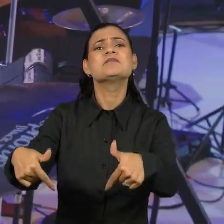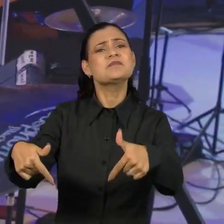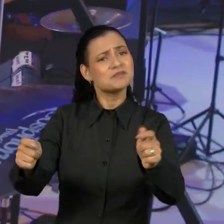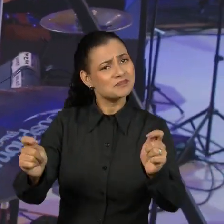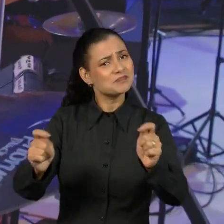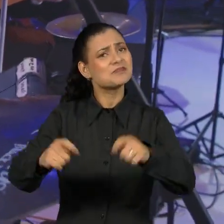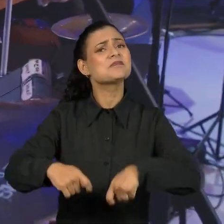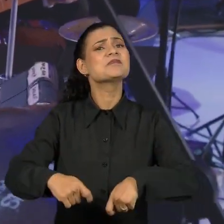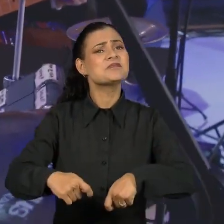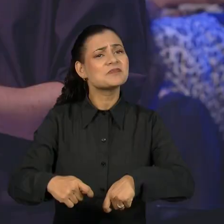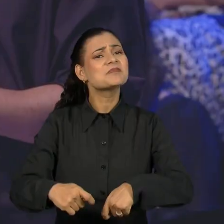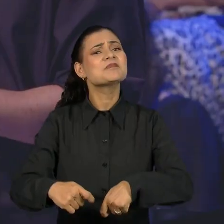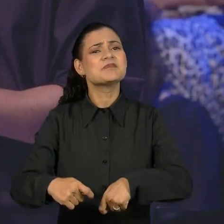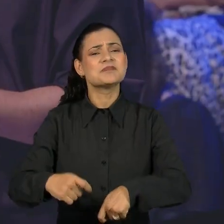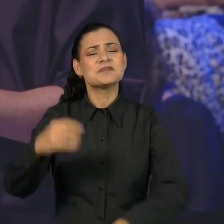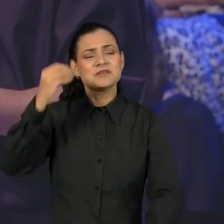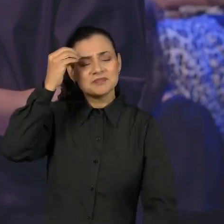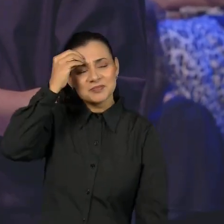pra nos